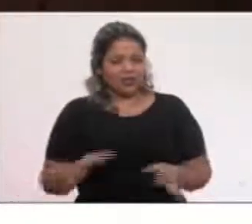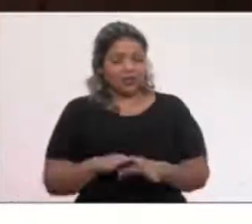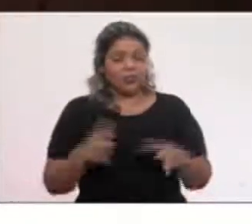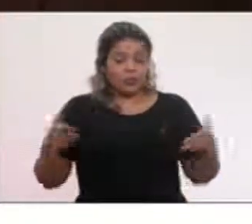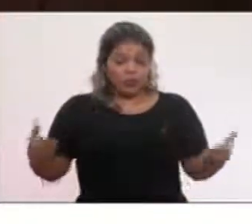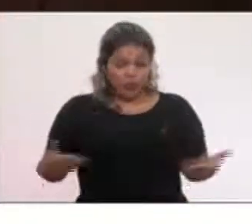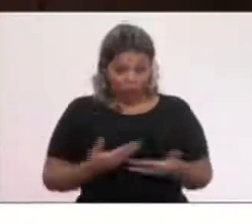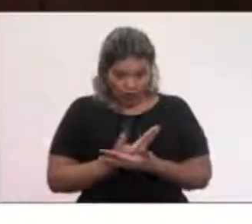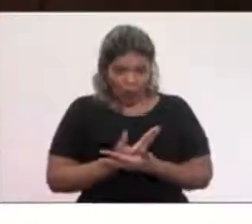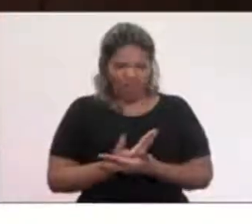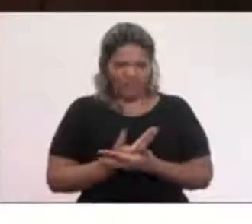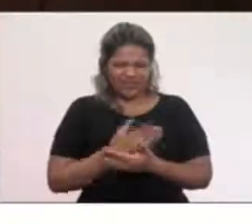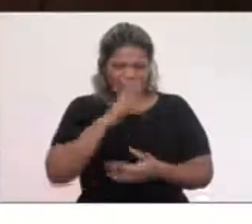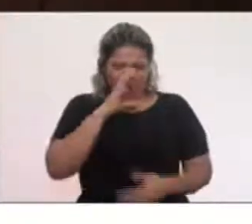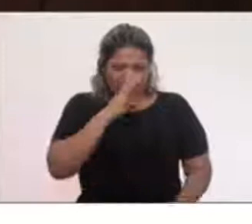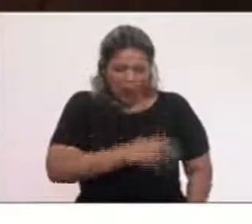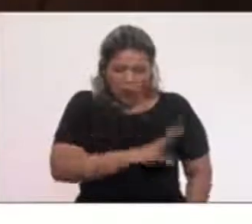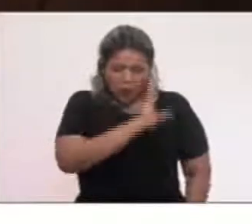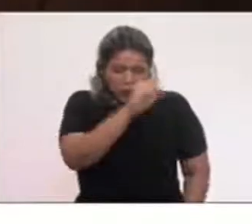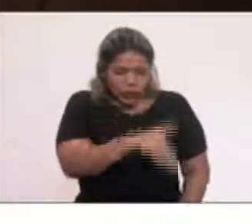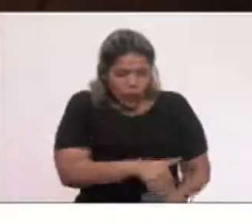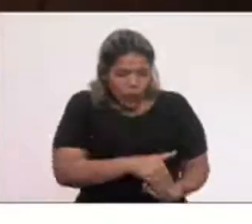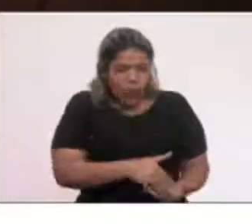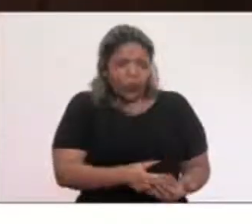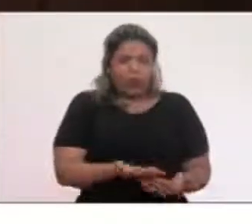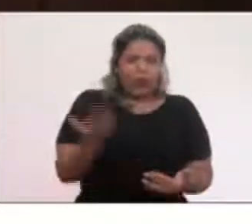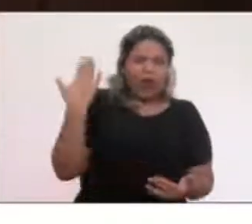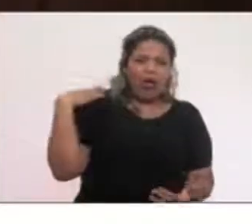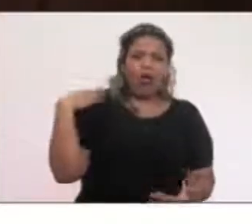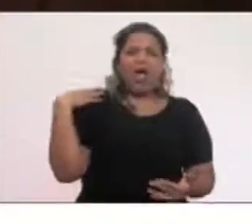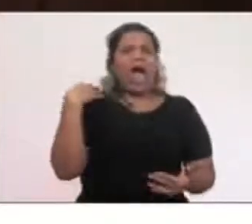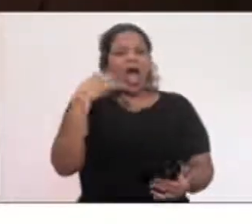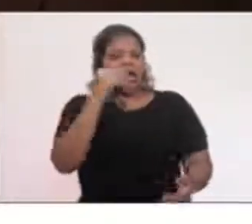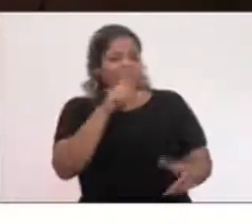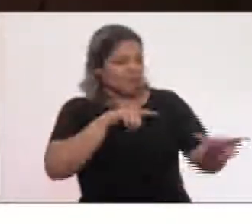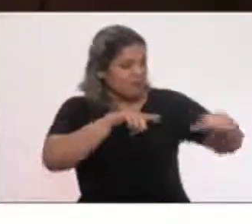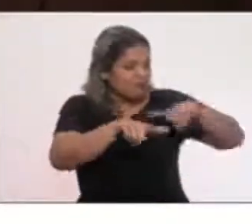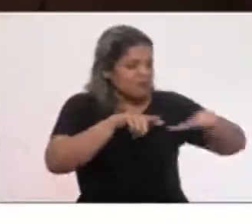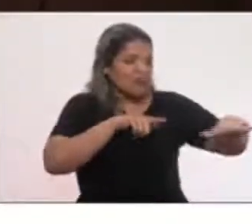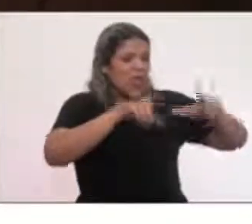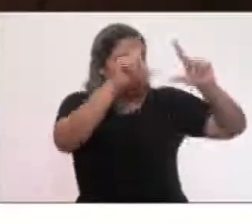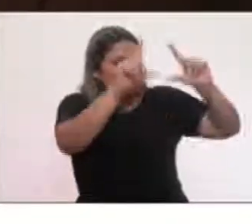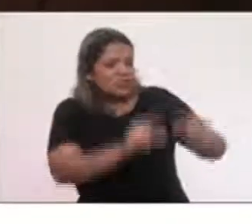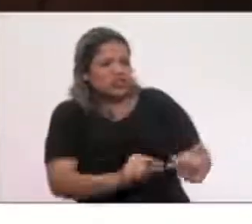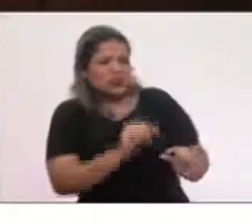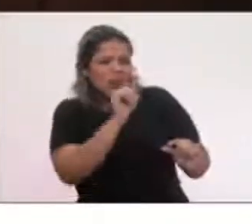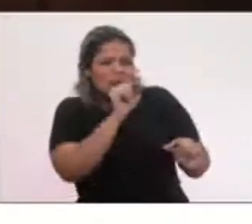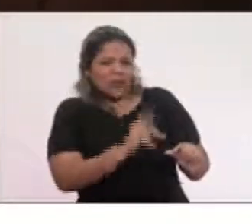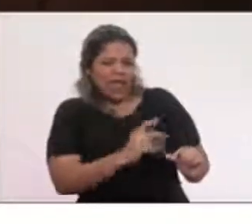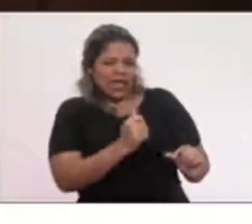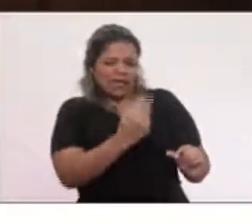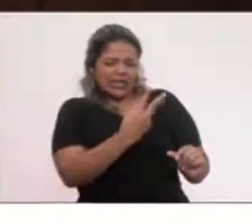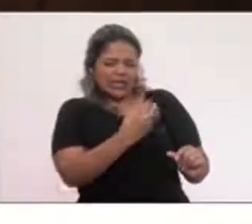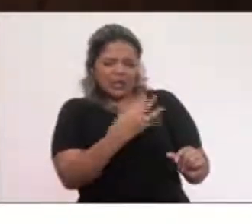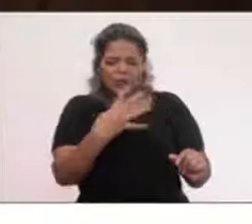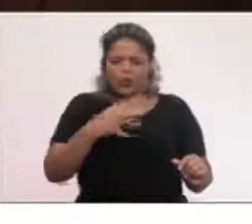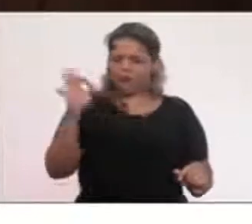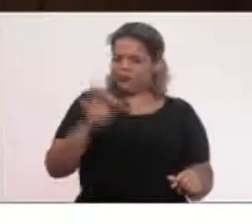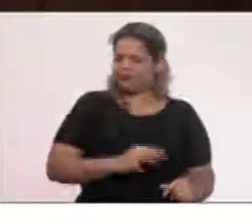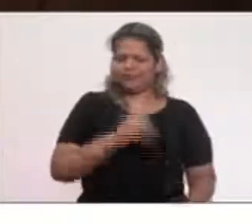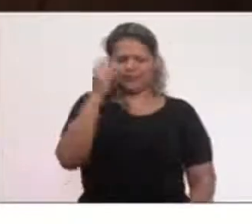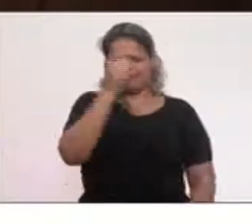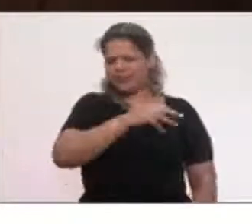Agora, penalizar os trabalhadores, fazer com que suas aposentadorias diminuam em 30%, 40%, isso é um